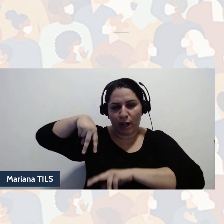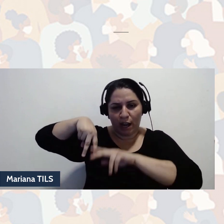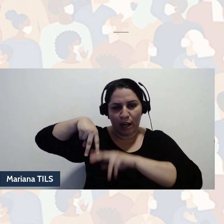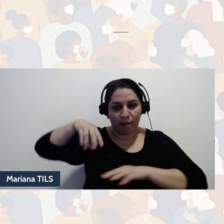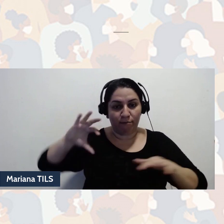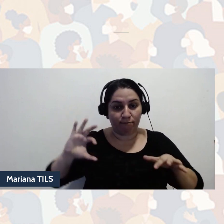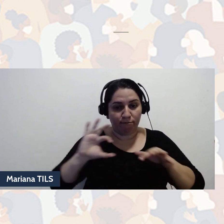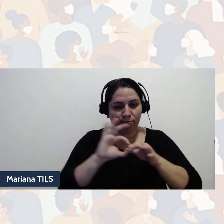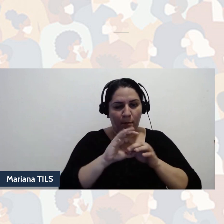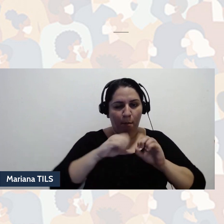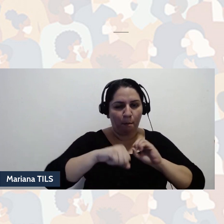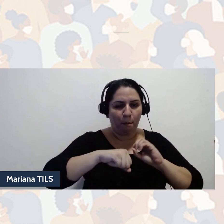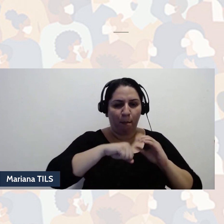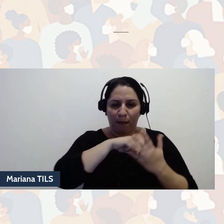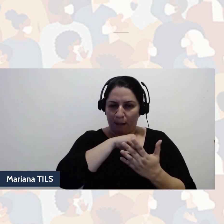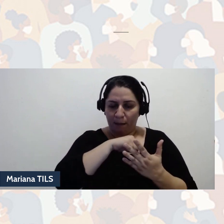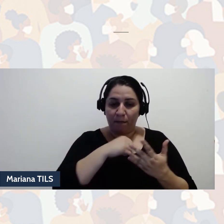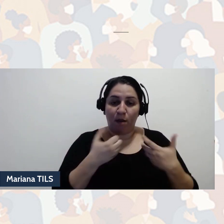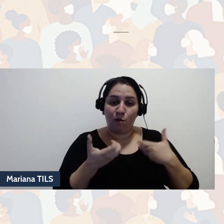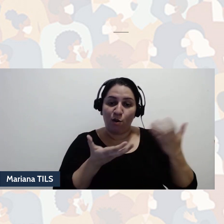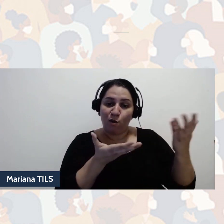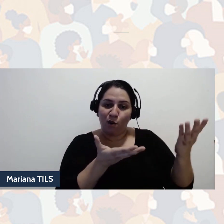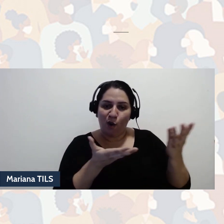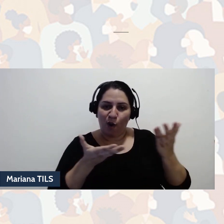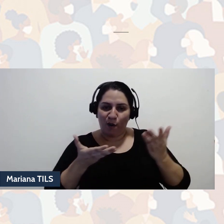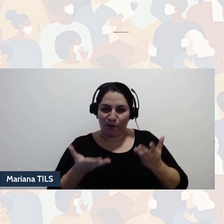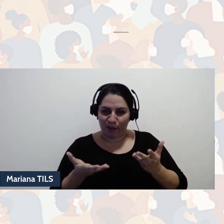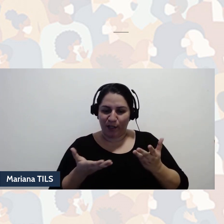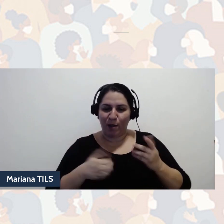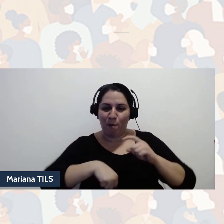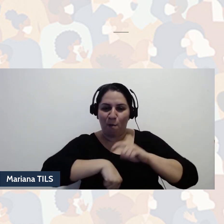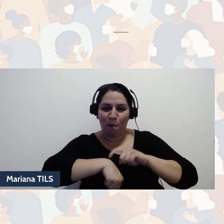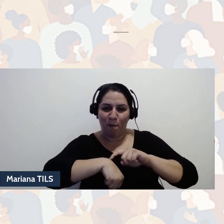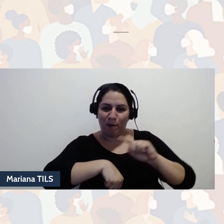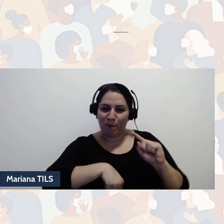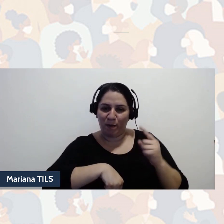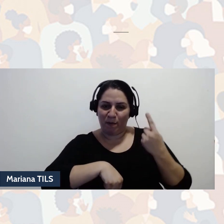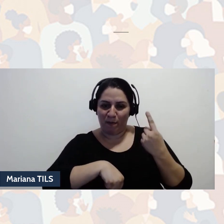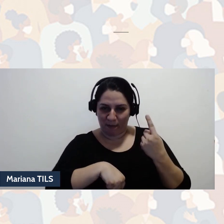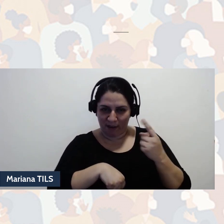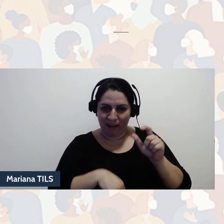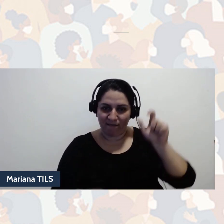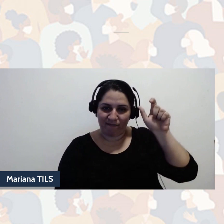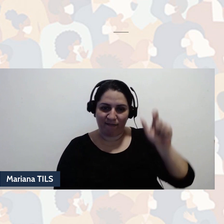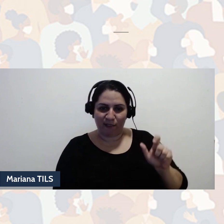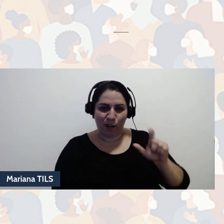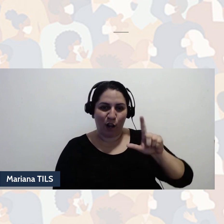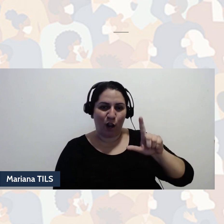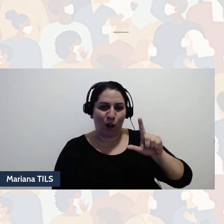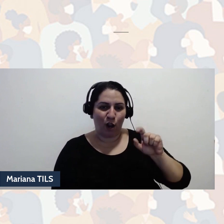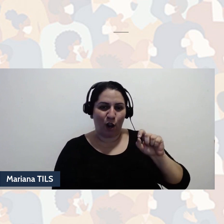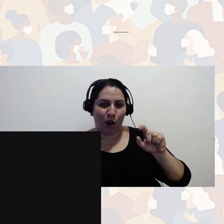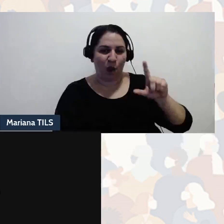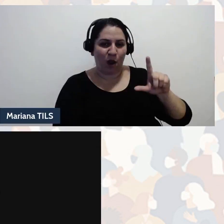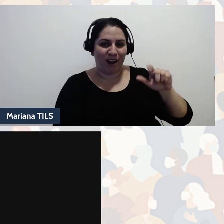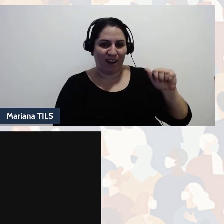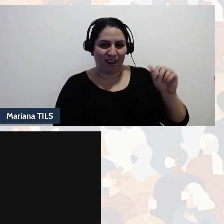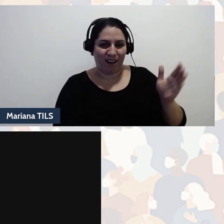eu chamo para essa primeira conversa a Lola Aranovich.